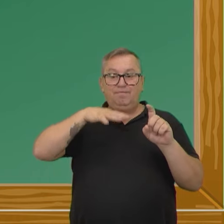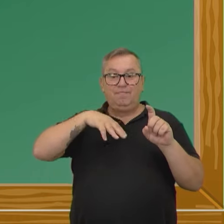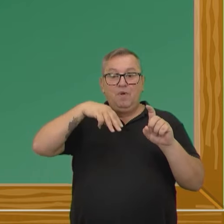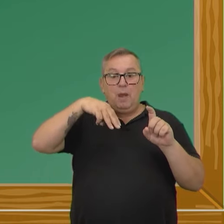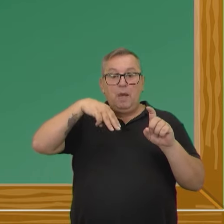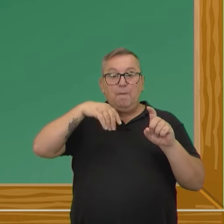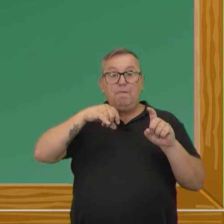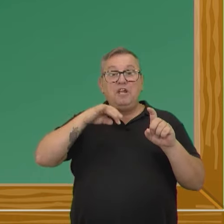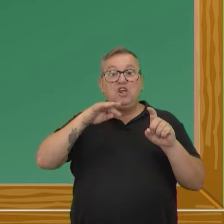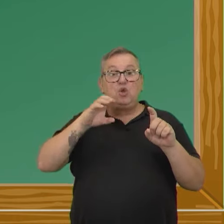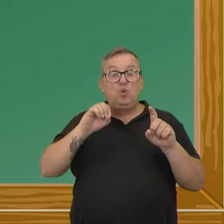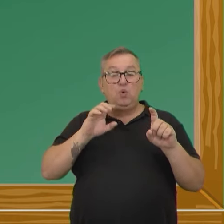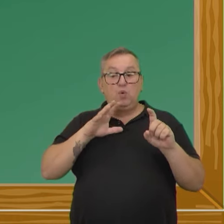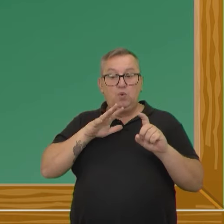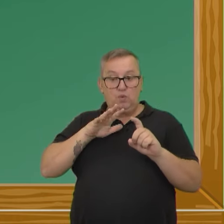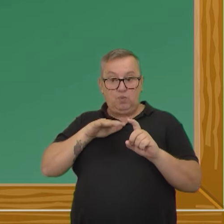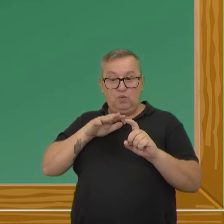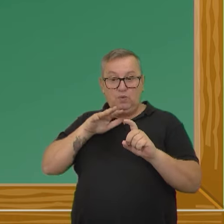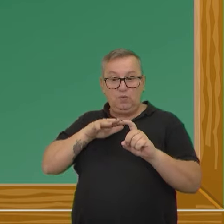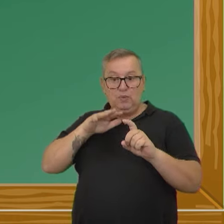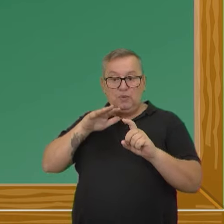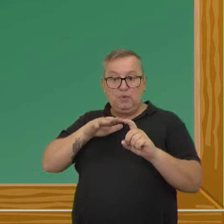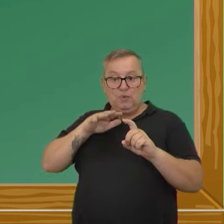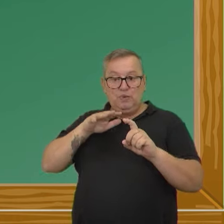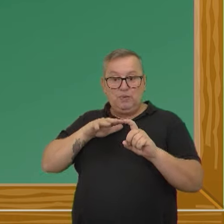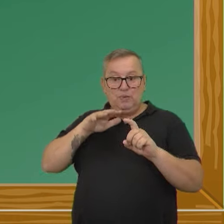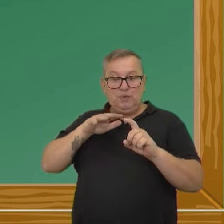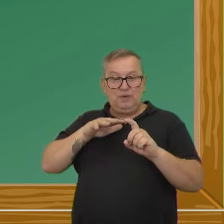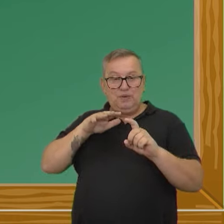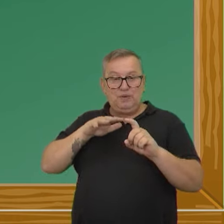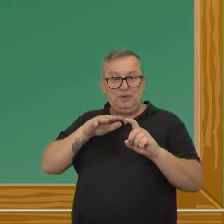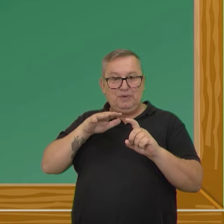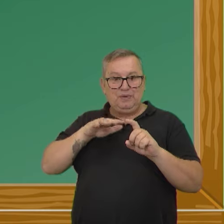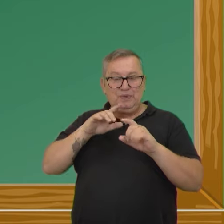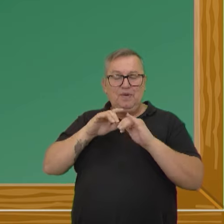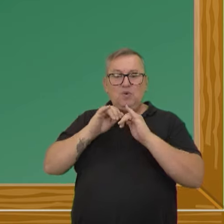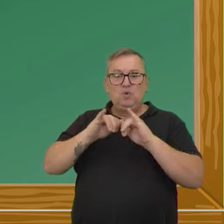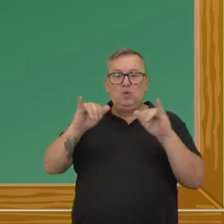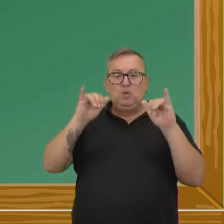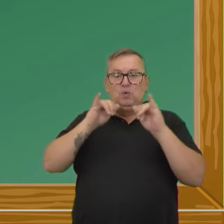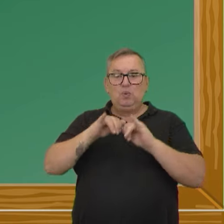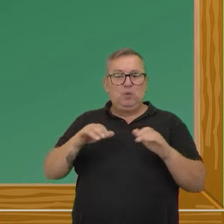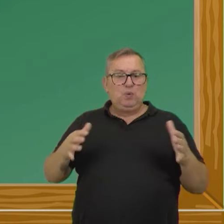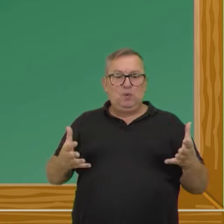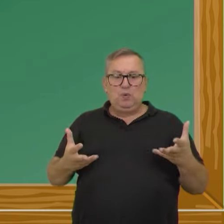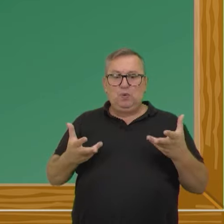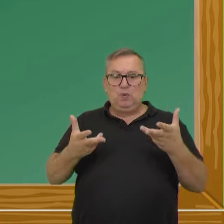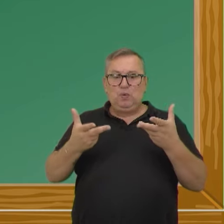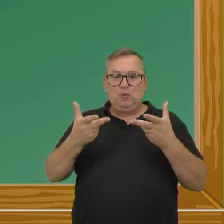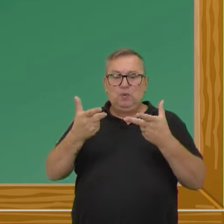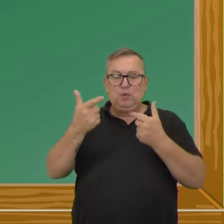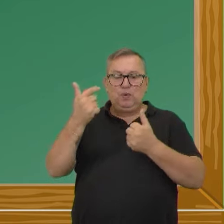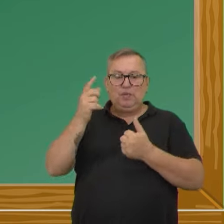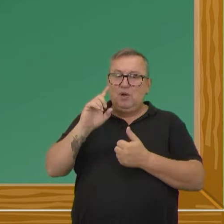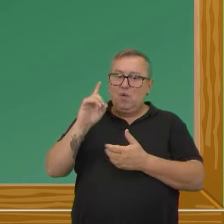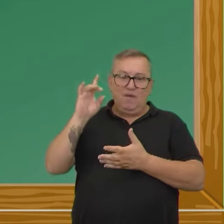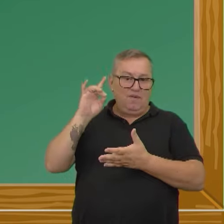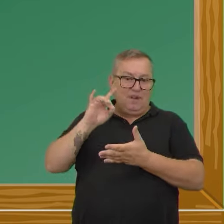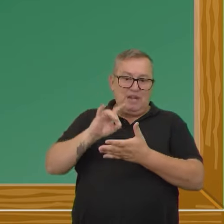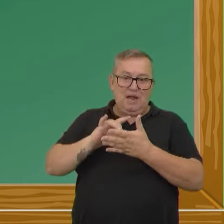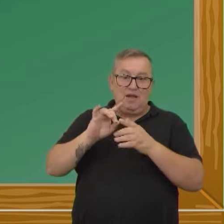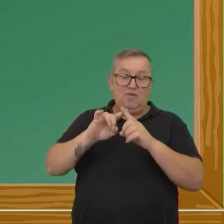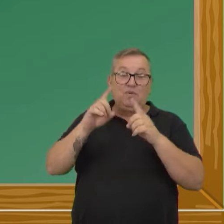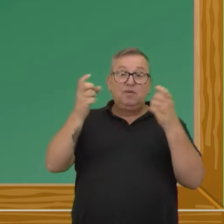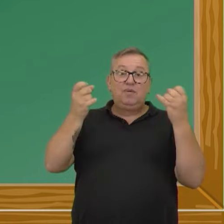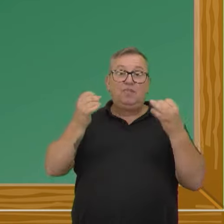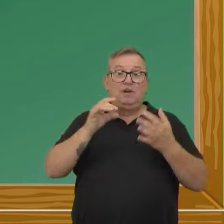é o mito? É uma narrativa fictícia e fantástica que tem o objetivo de explicar fatos da